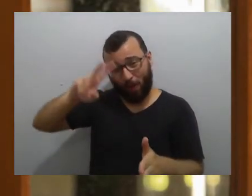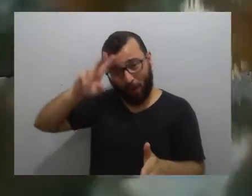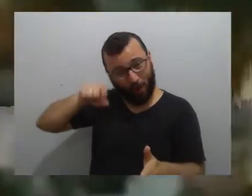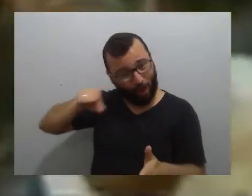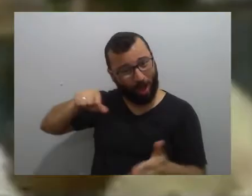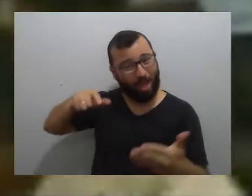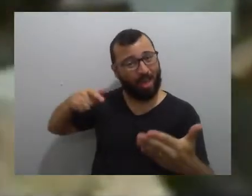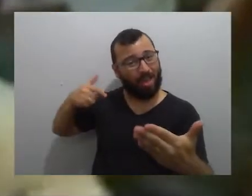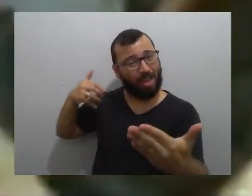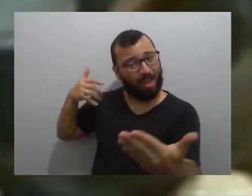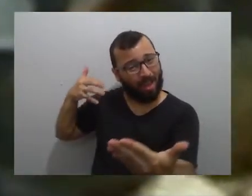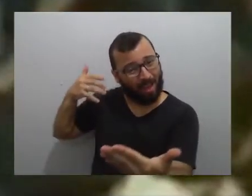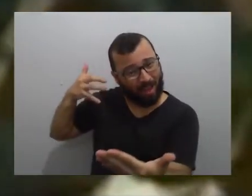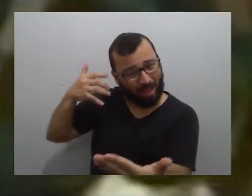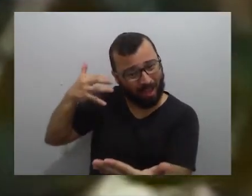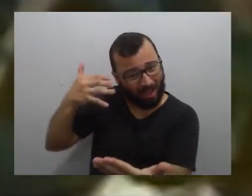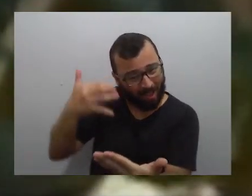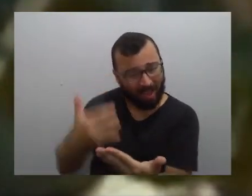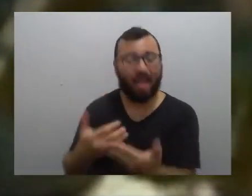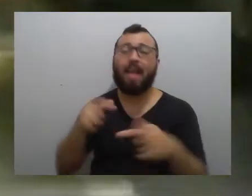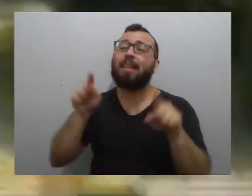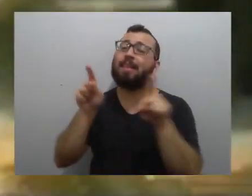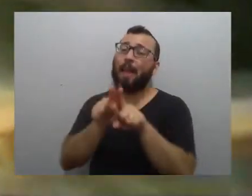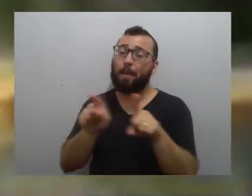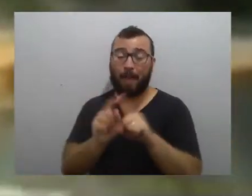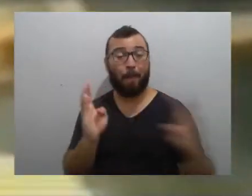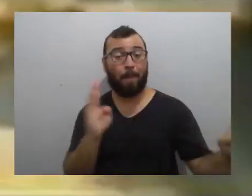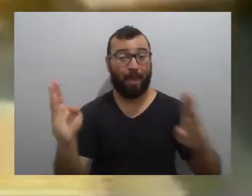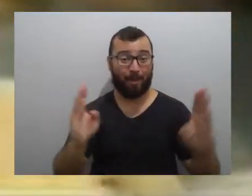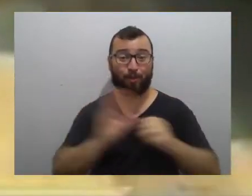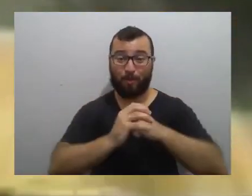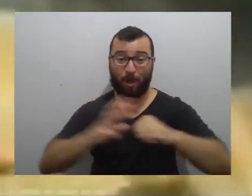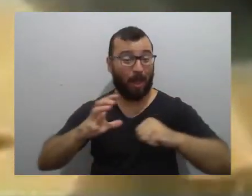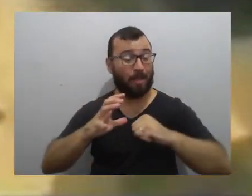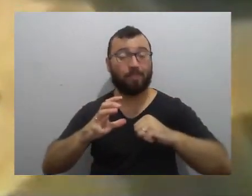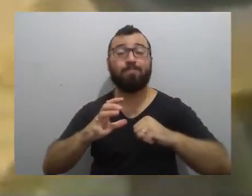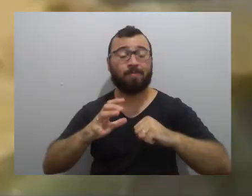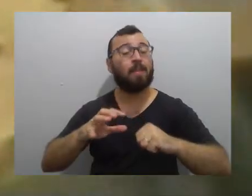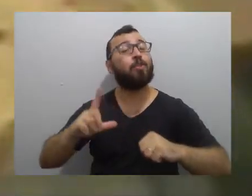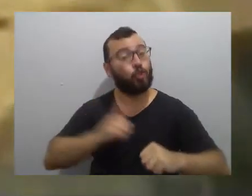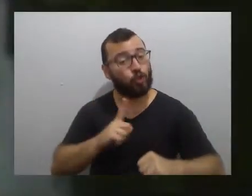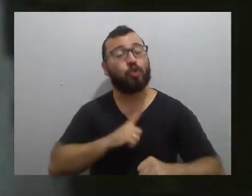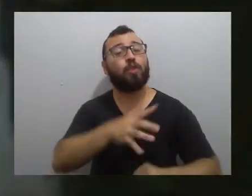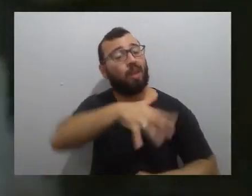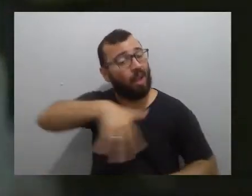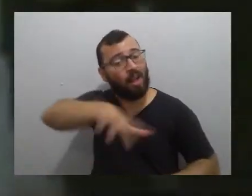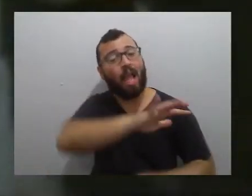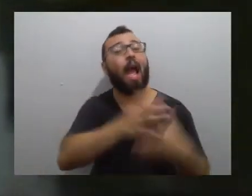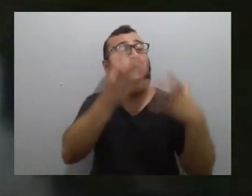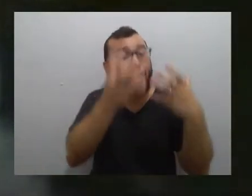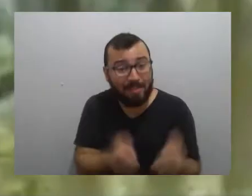campo. Manifestantes decidiram esperar a chegada da polícia. 2 horas depois, chegaram 90 policiais.